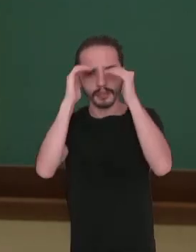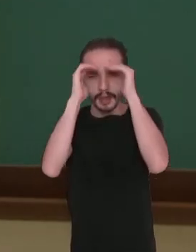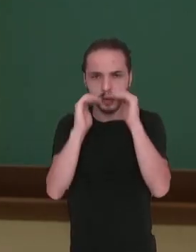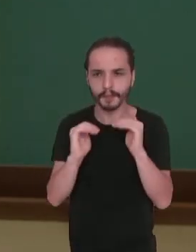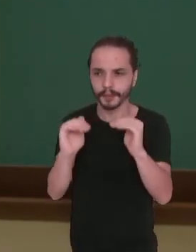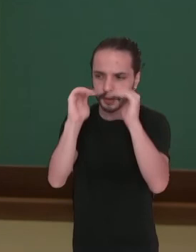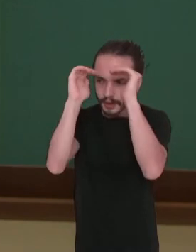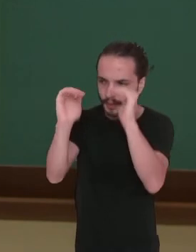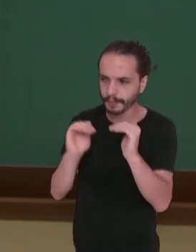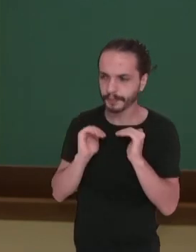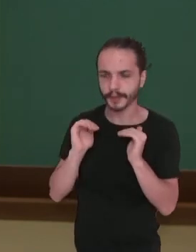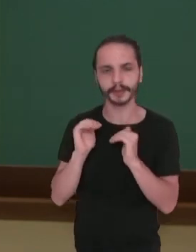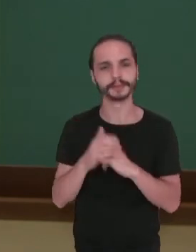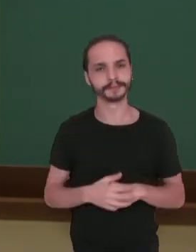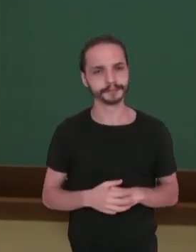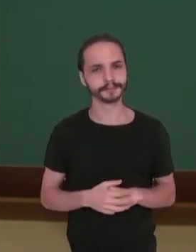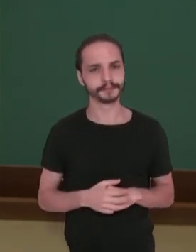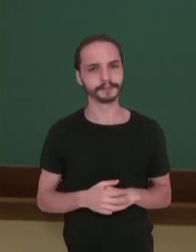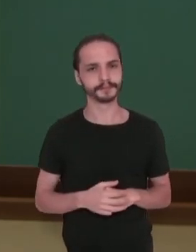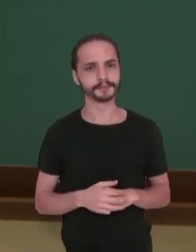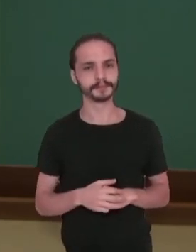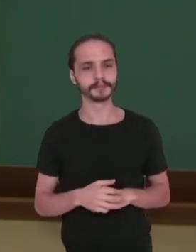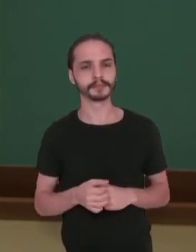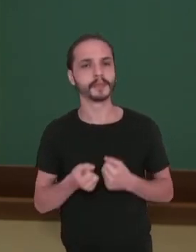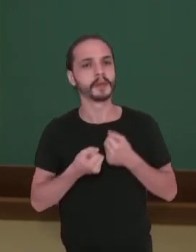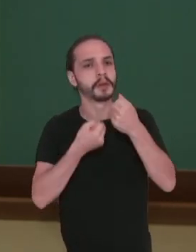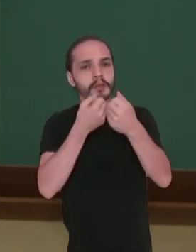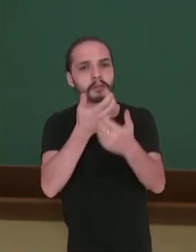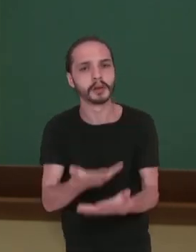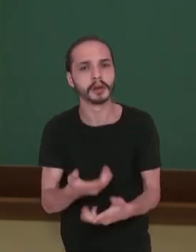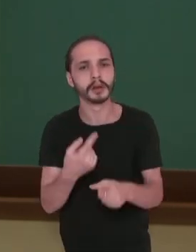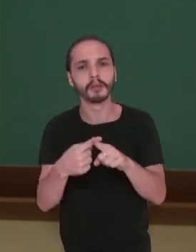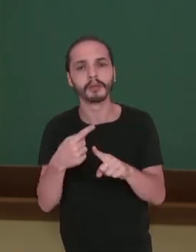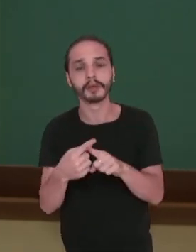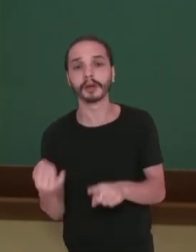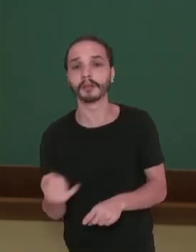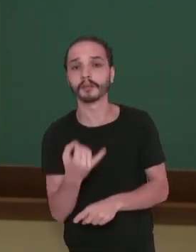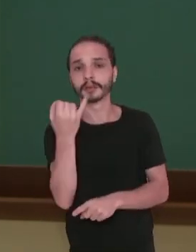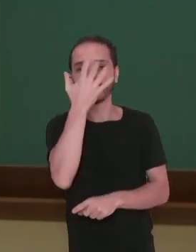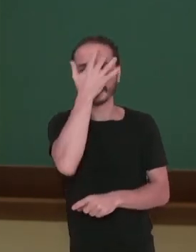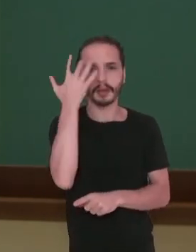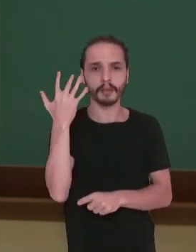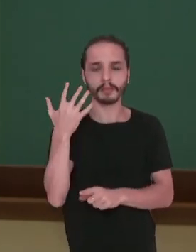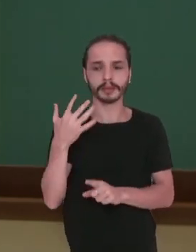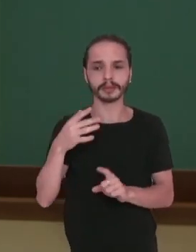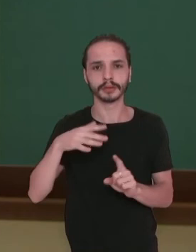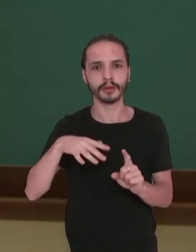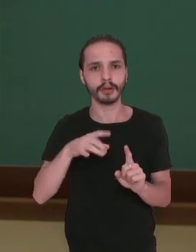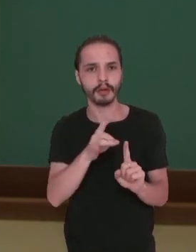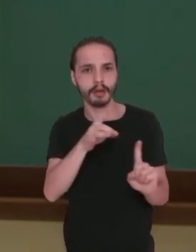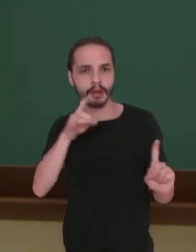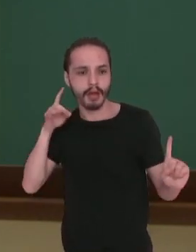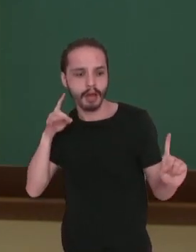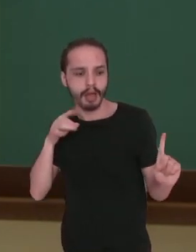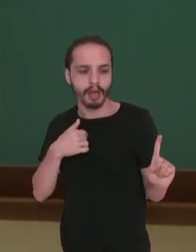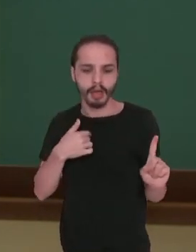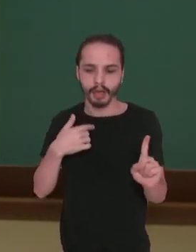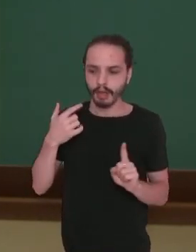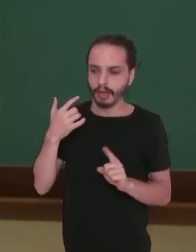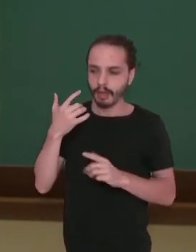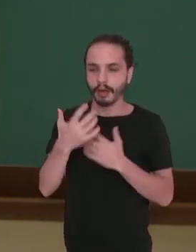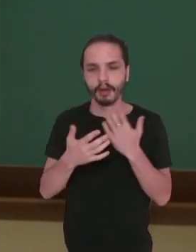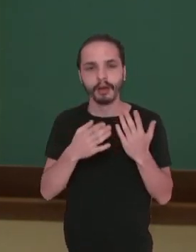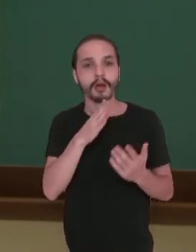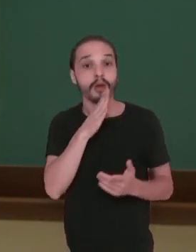outro. Relate porque pode ser importante para as vítimas de bullying conhecerem essa temática e, ao